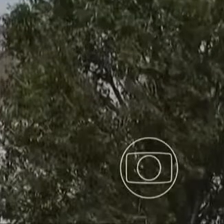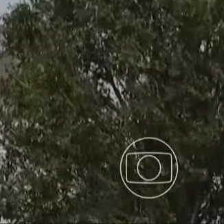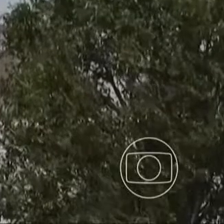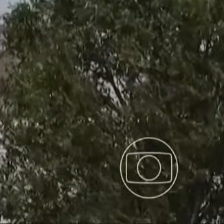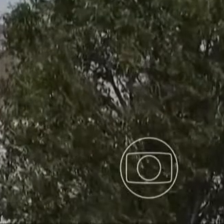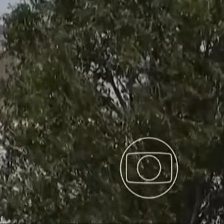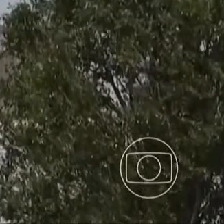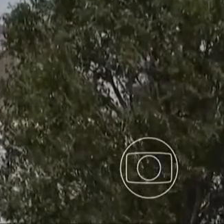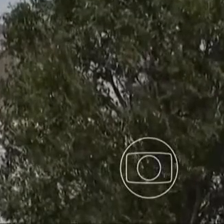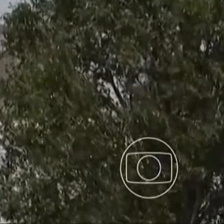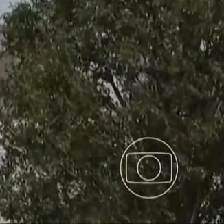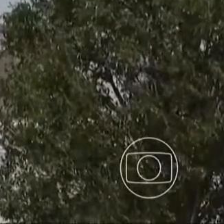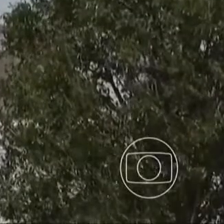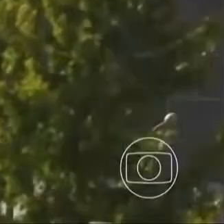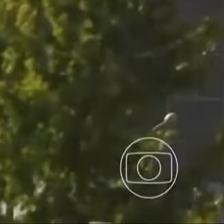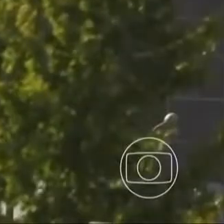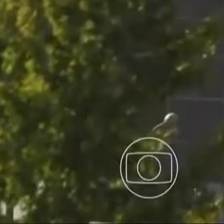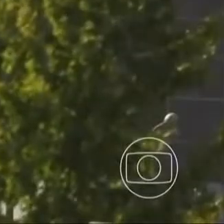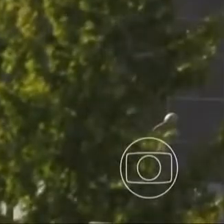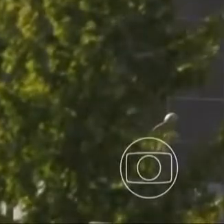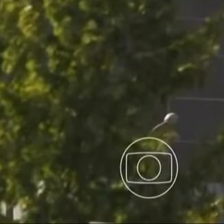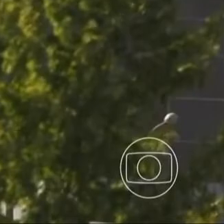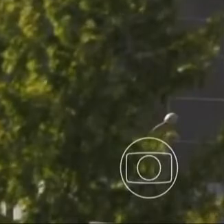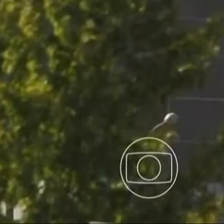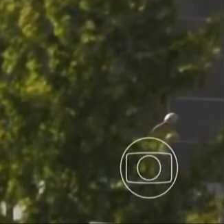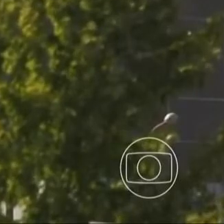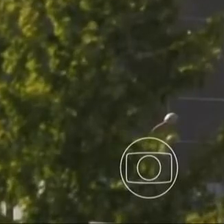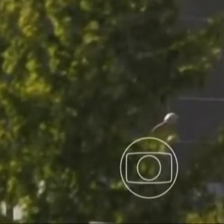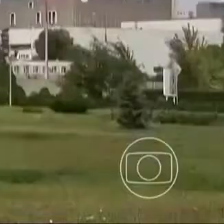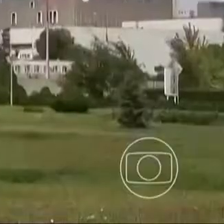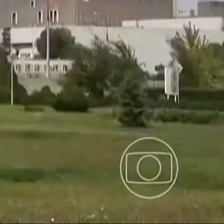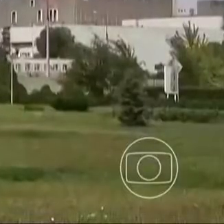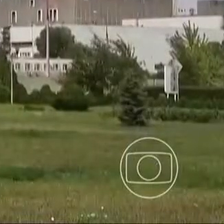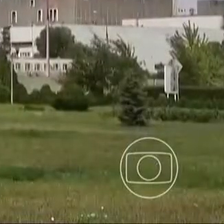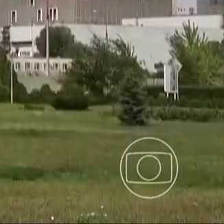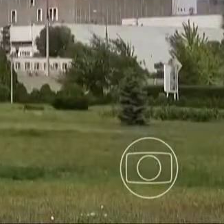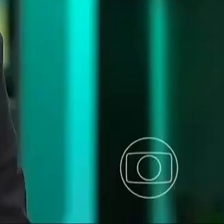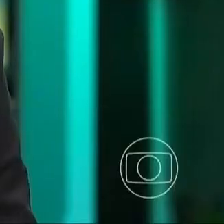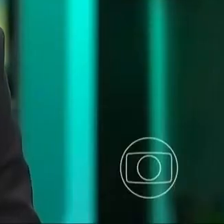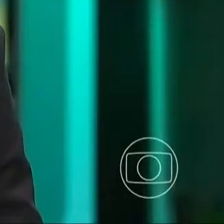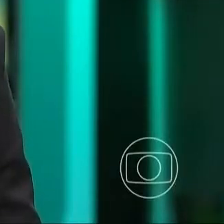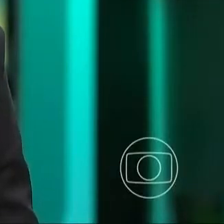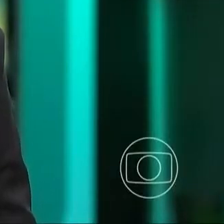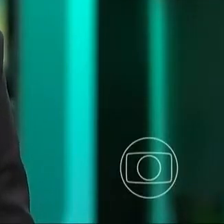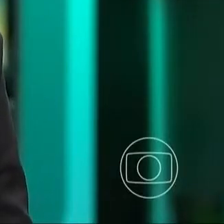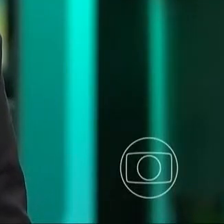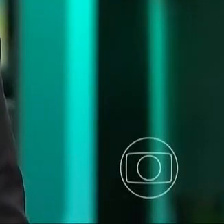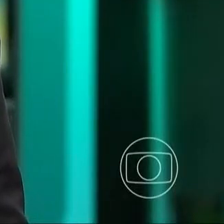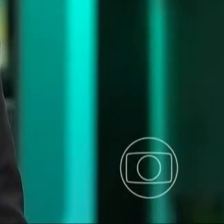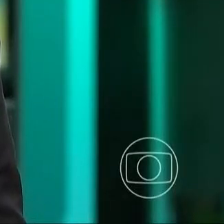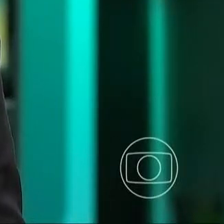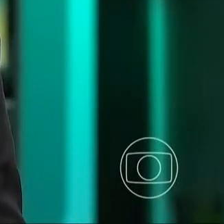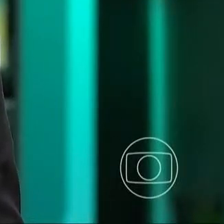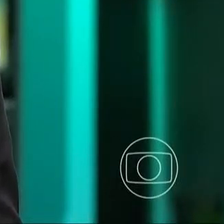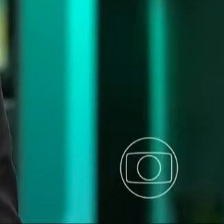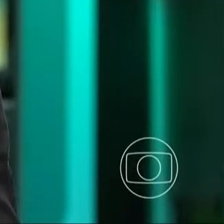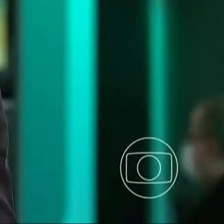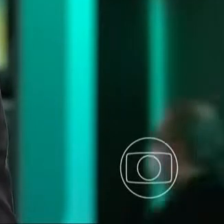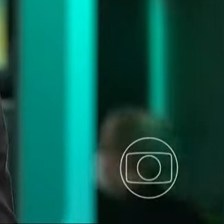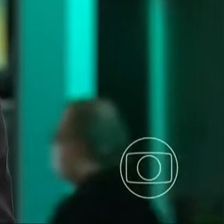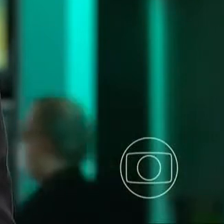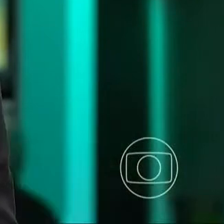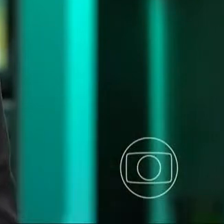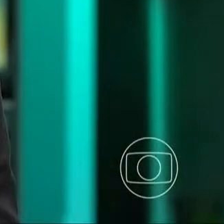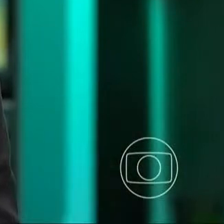está religando reatores desativados na maior usina nuclear da Europa. E o estado da Califórnia